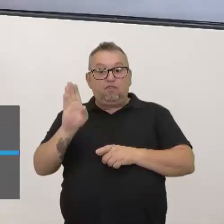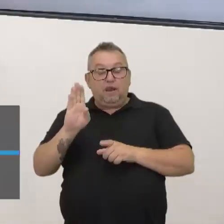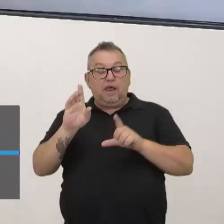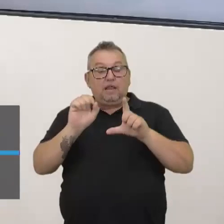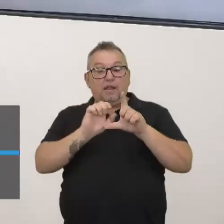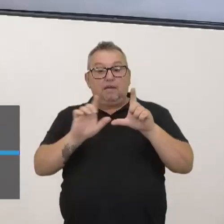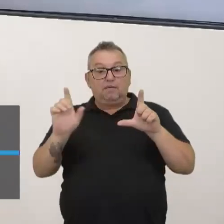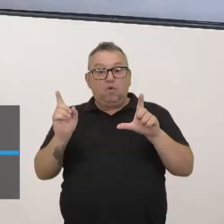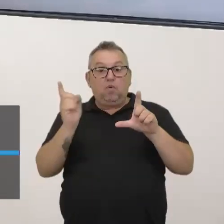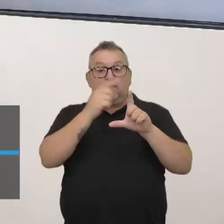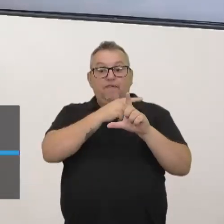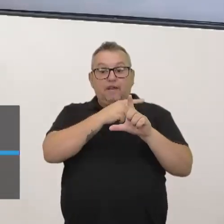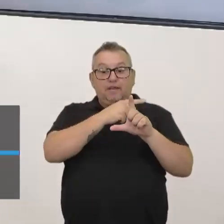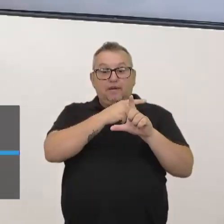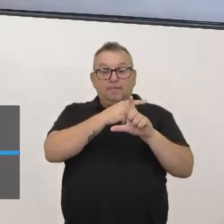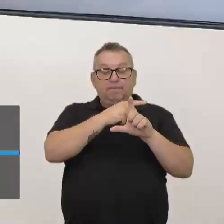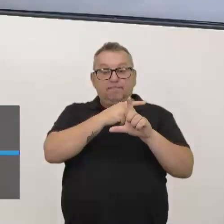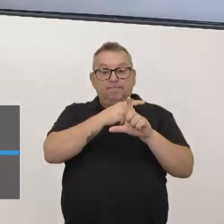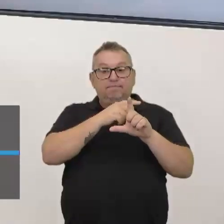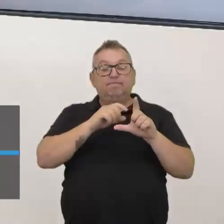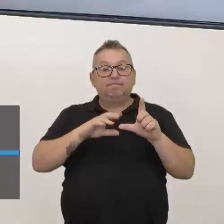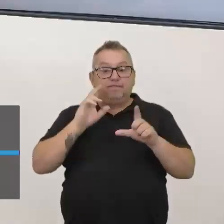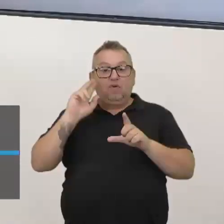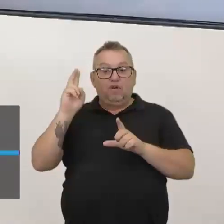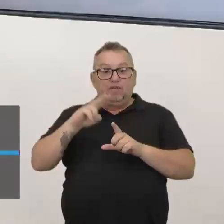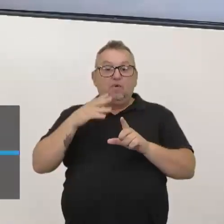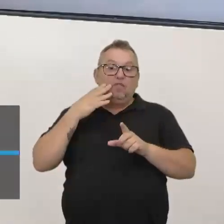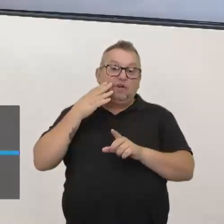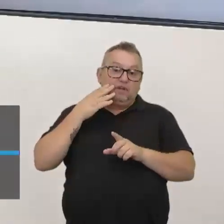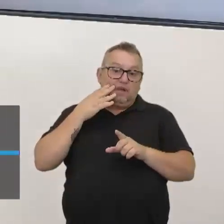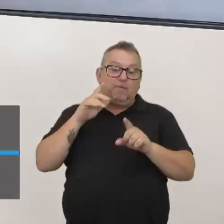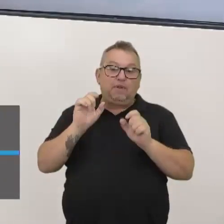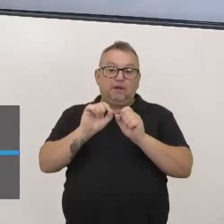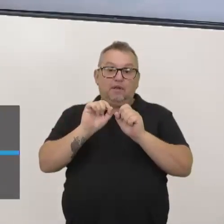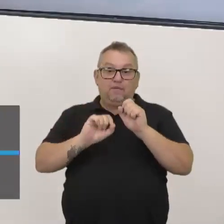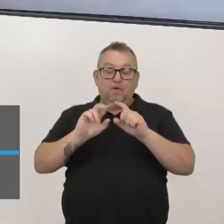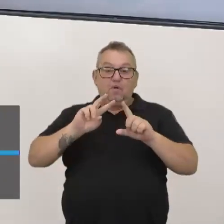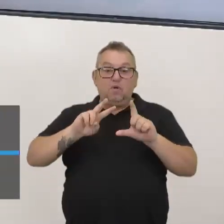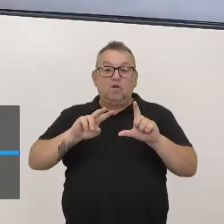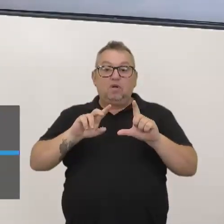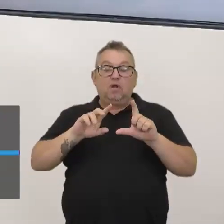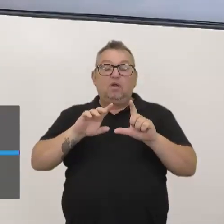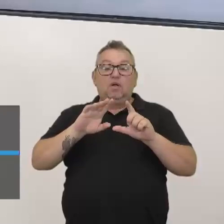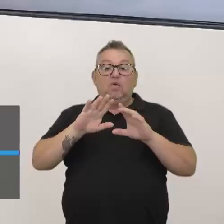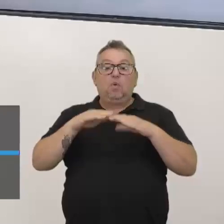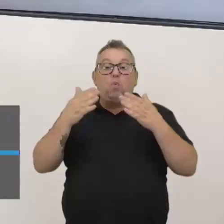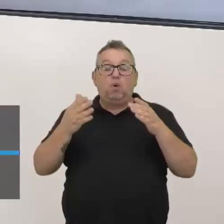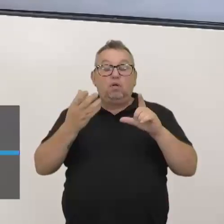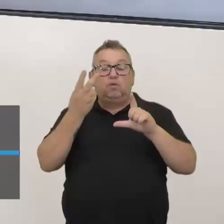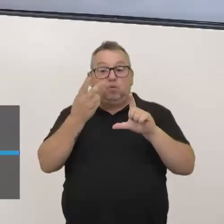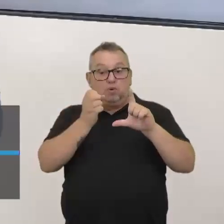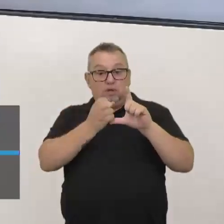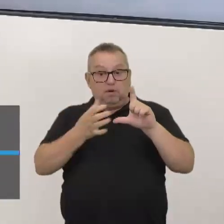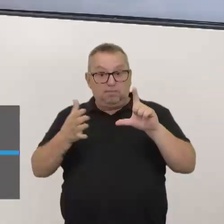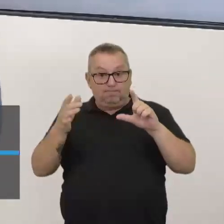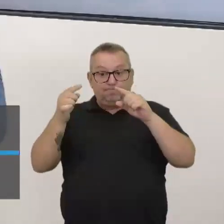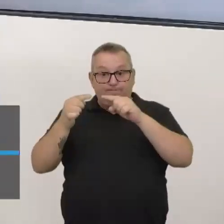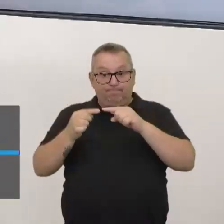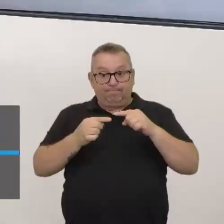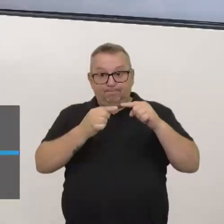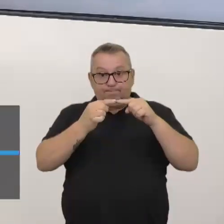é inversa. Legal, tá certo? bacana. A gente já sabe que proporcionalidade é quando duas grandezas se relacionam e